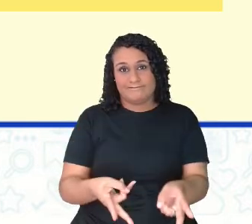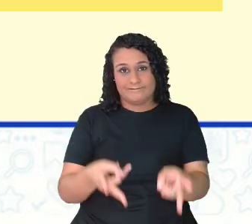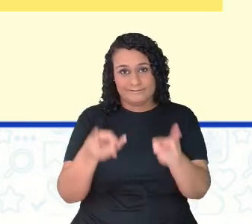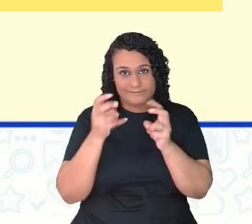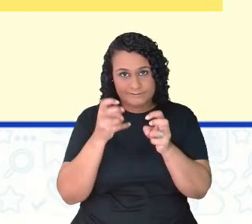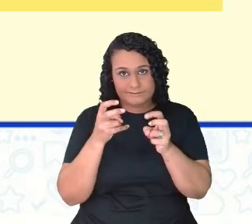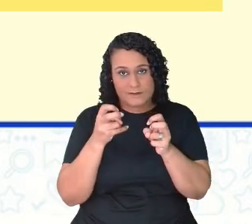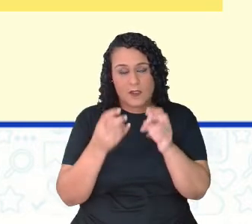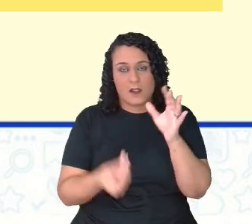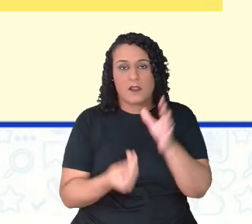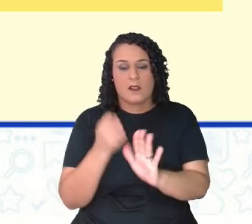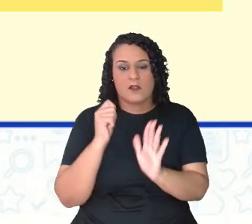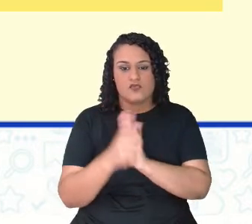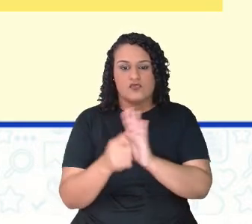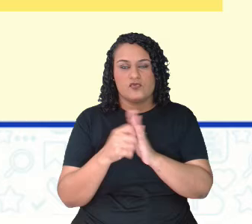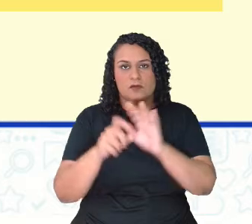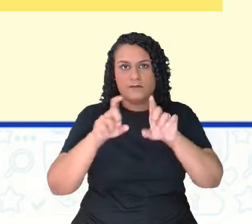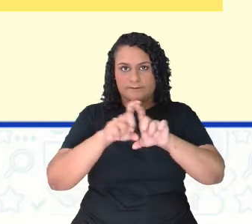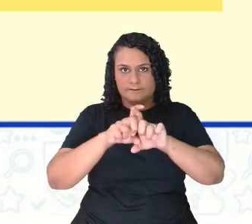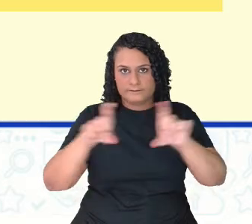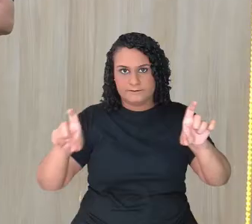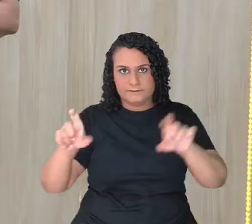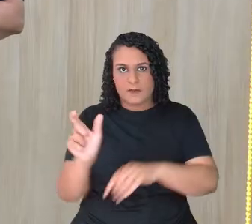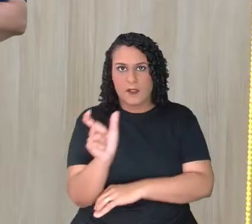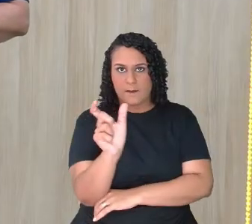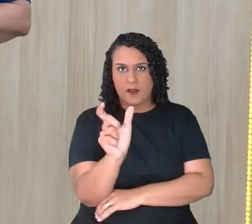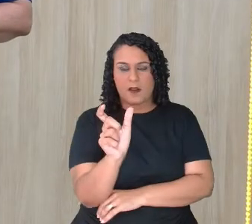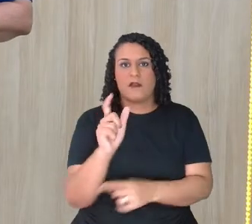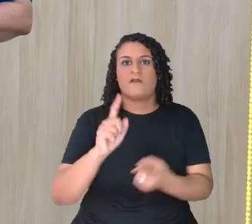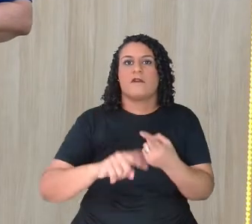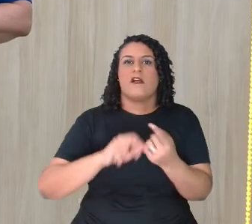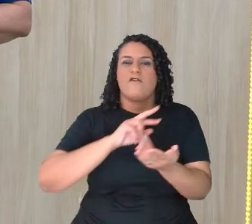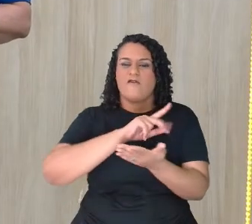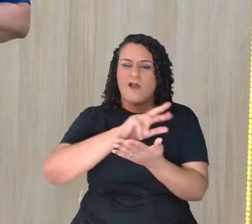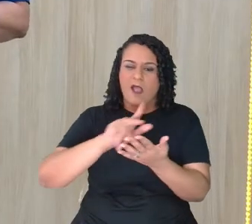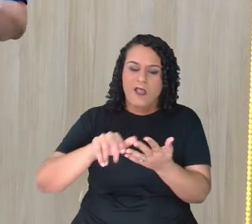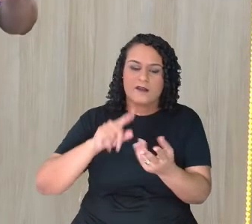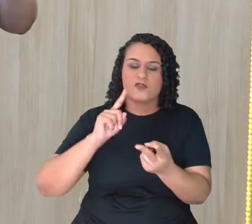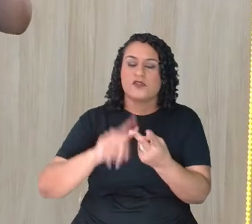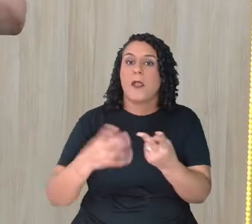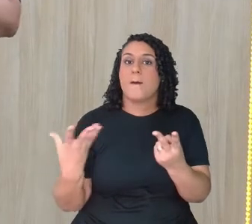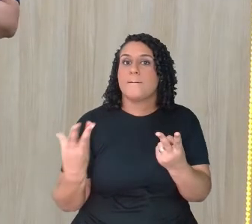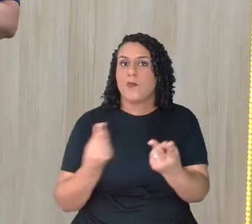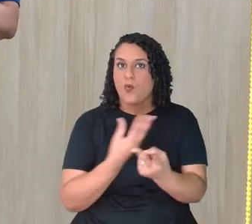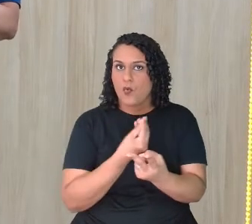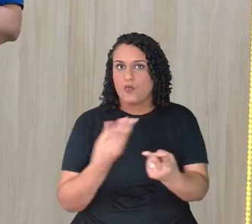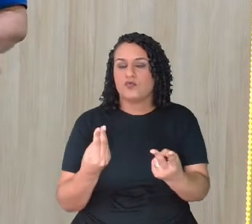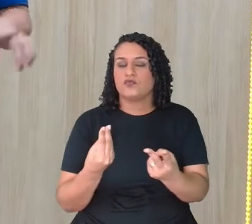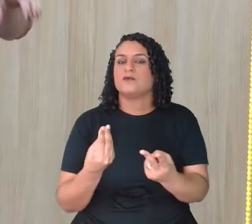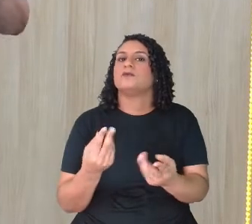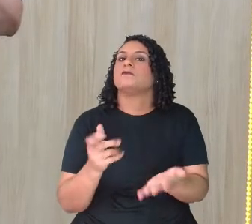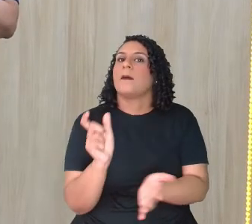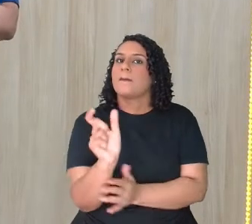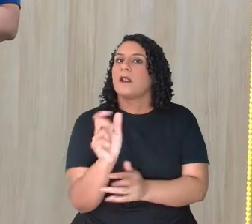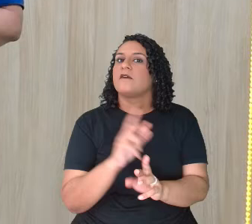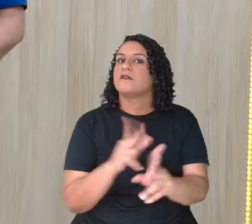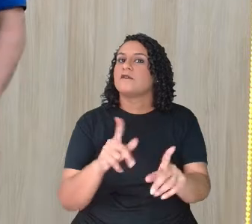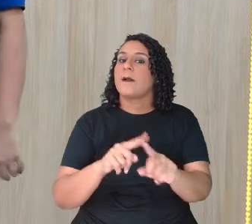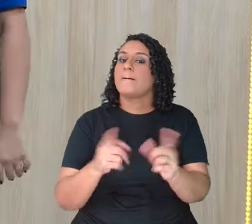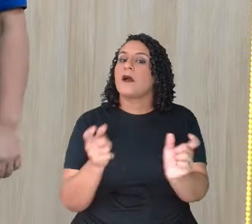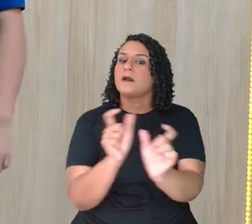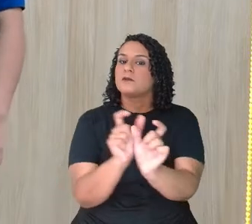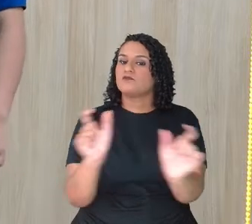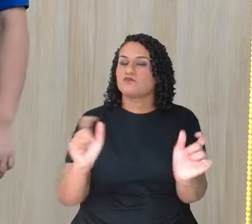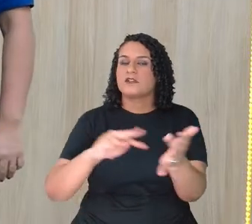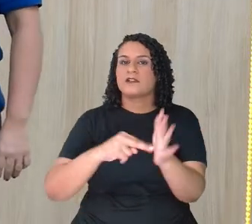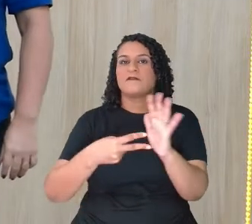dessas orações, não é? E a palavra várias e muitas aí, não é? Palavras diferentes, mas são sinônimas,